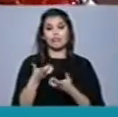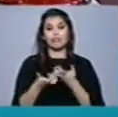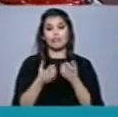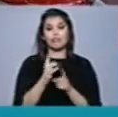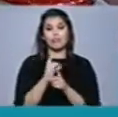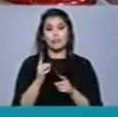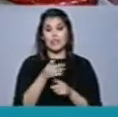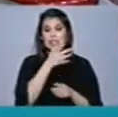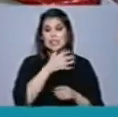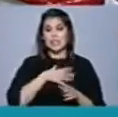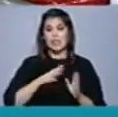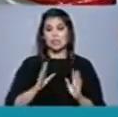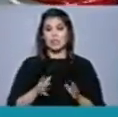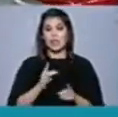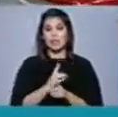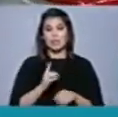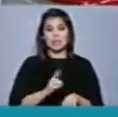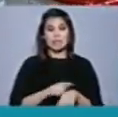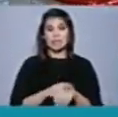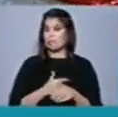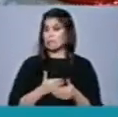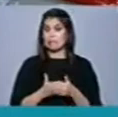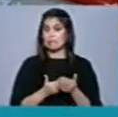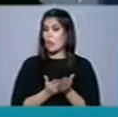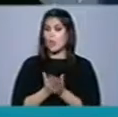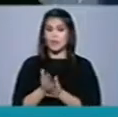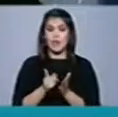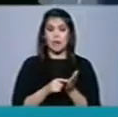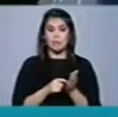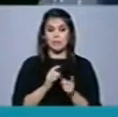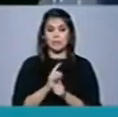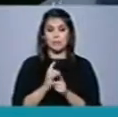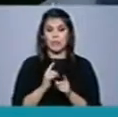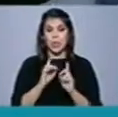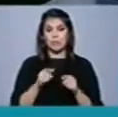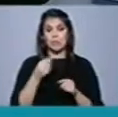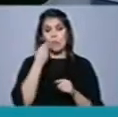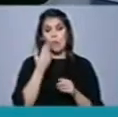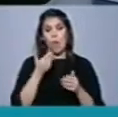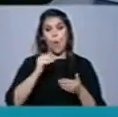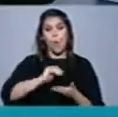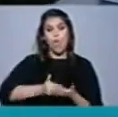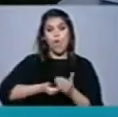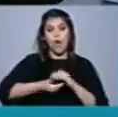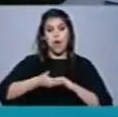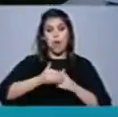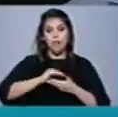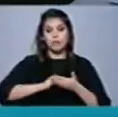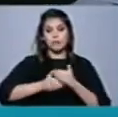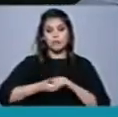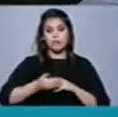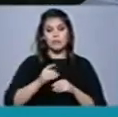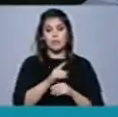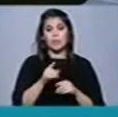porque já me estão a dizer que temos que continuar com a receita. Eu vou começar, colocamos colheradas de massa, lá está, esta